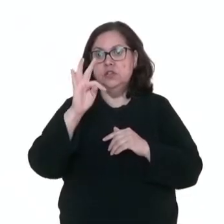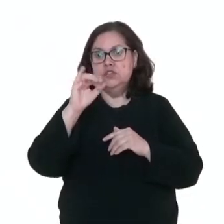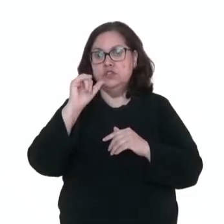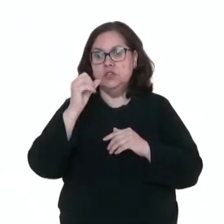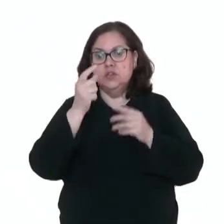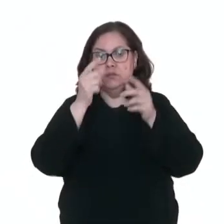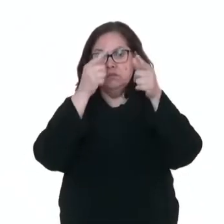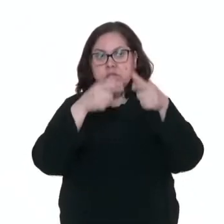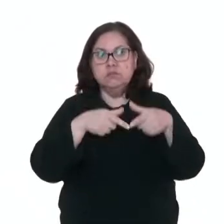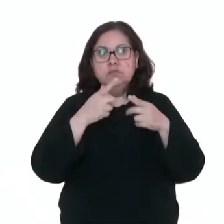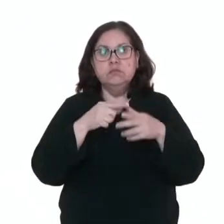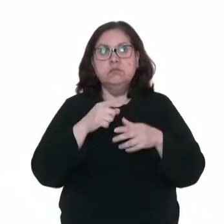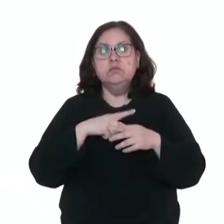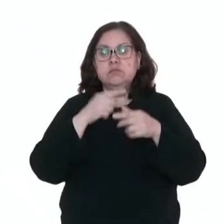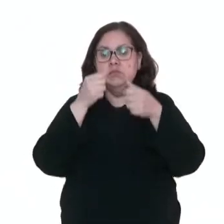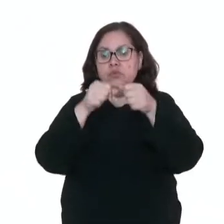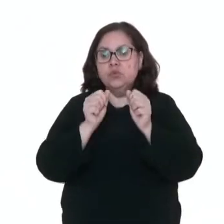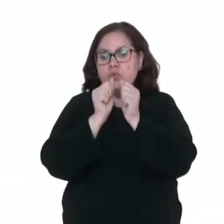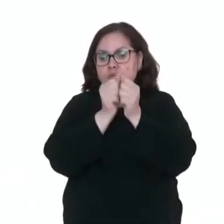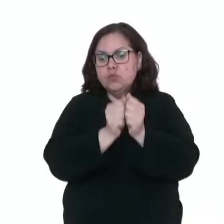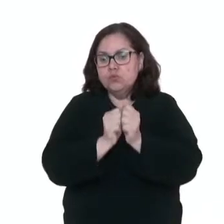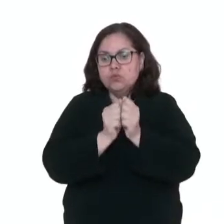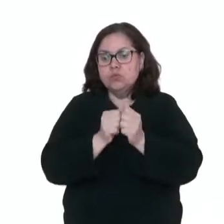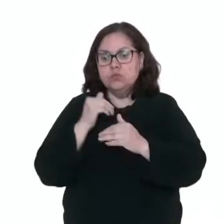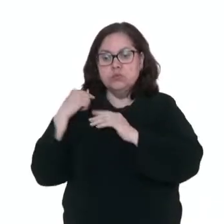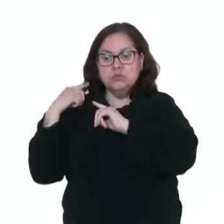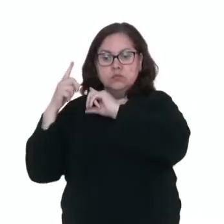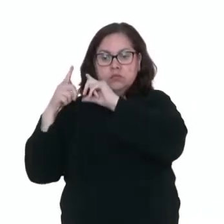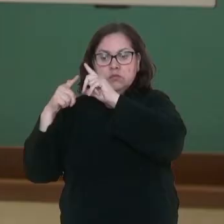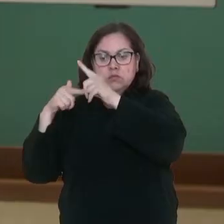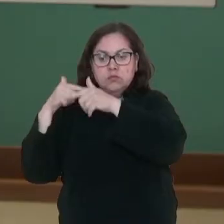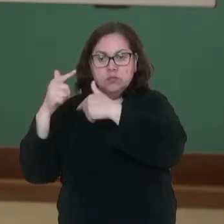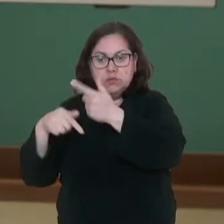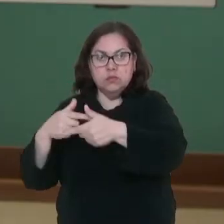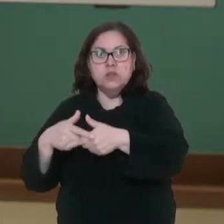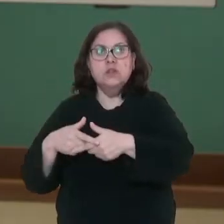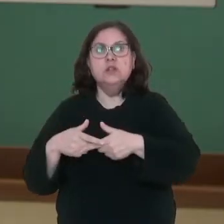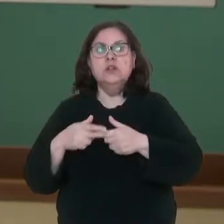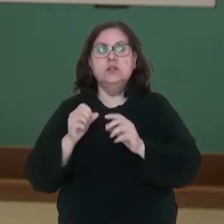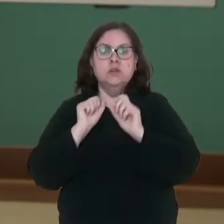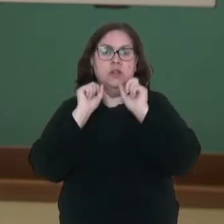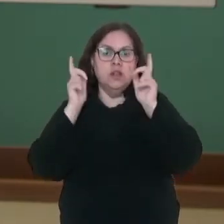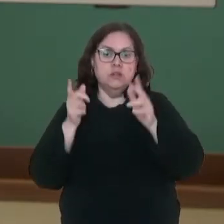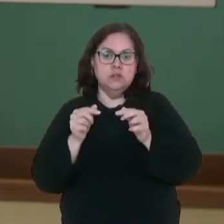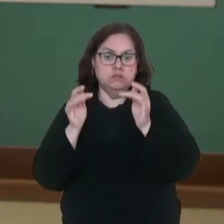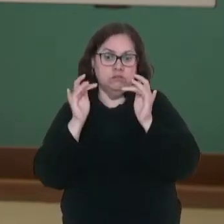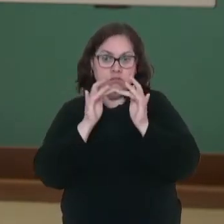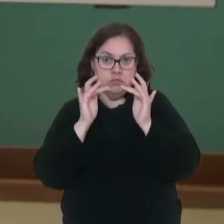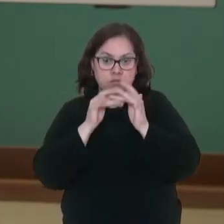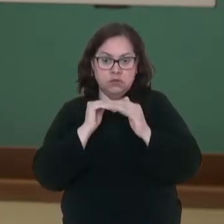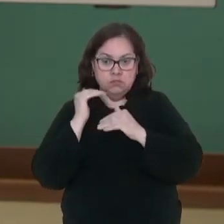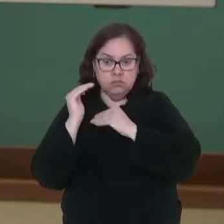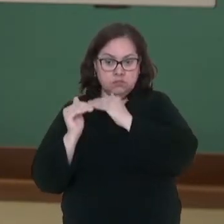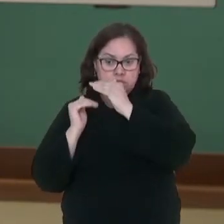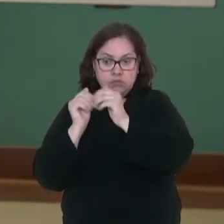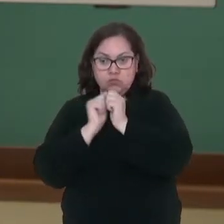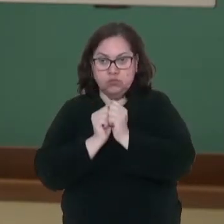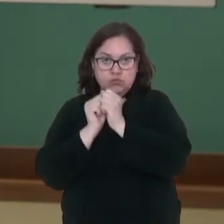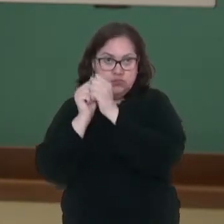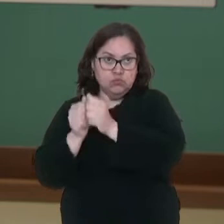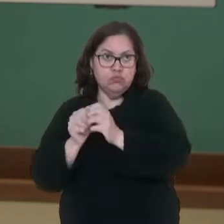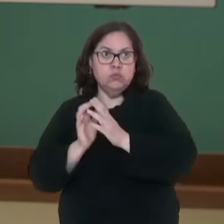mesmo cromossomo tendem a se manter unidos de uma geração para a geração seguinte. Claro, eles estão ligados, eles vão passar juntos,